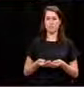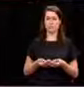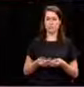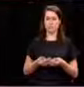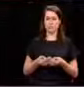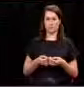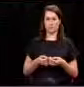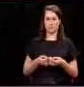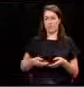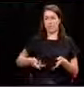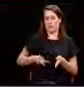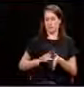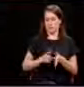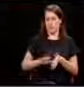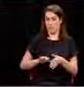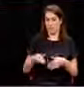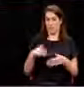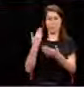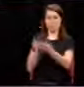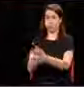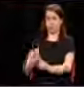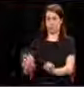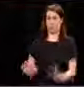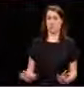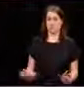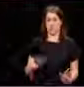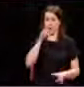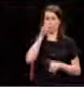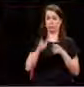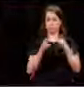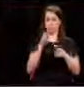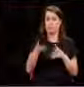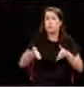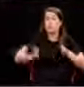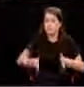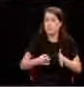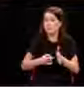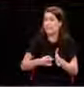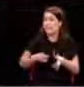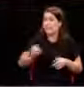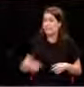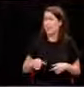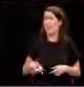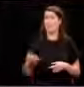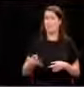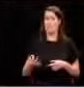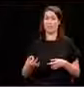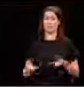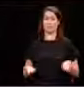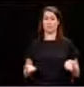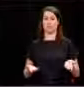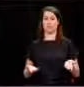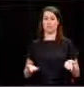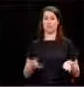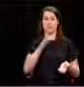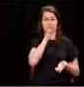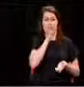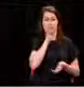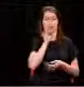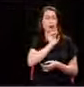serem utilizadas pelas pessoas mais carenciadas, já que não liga também às